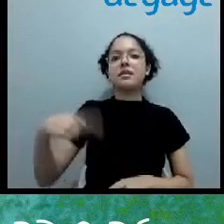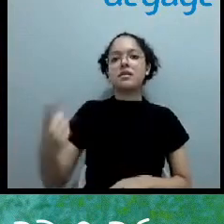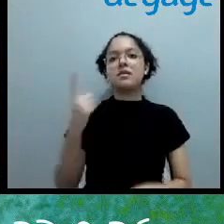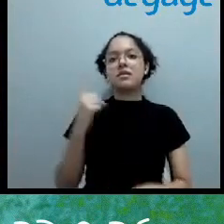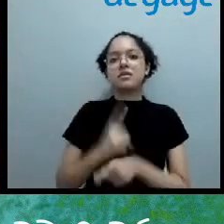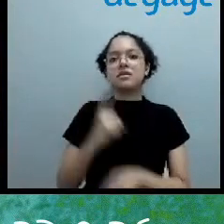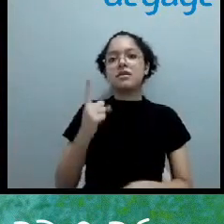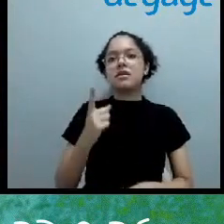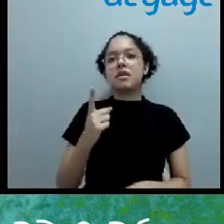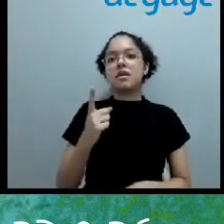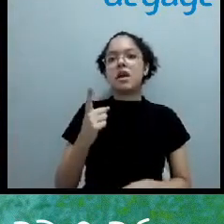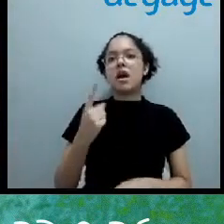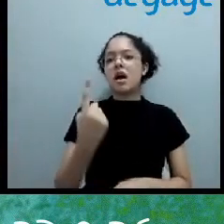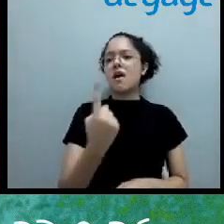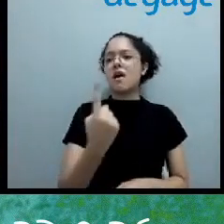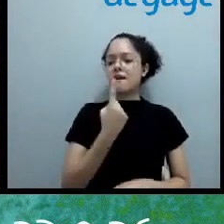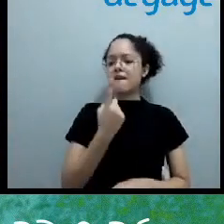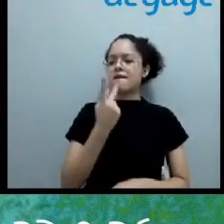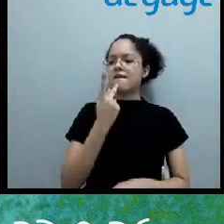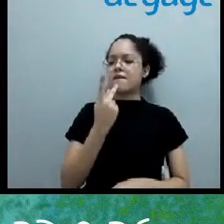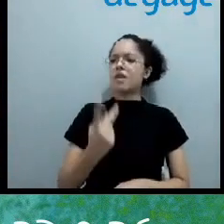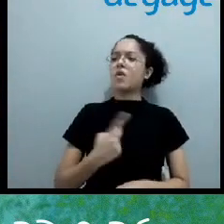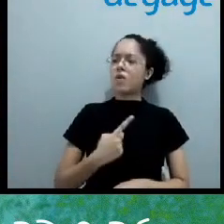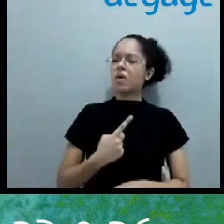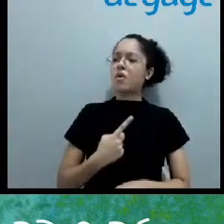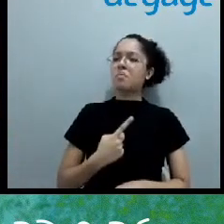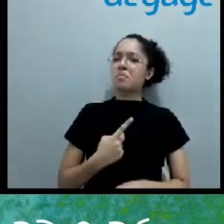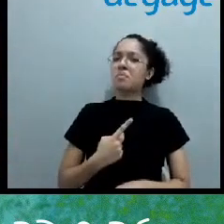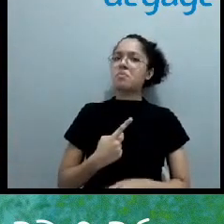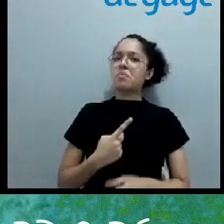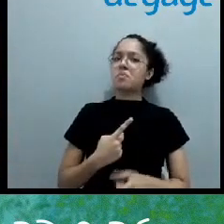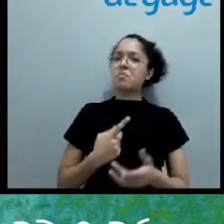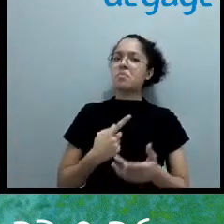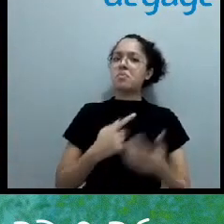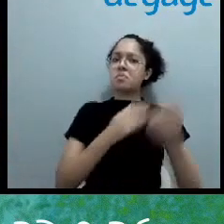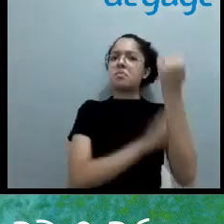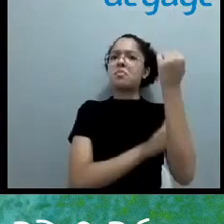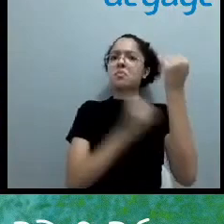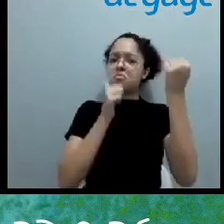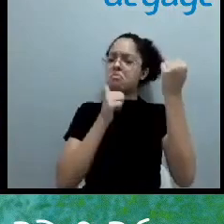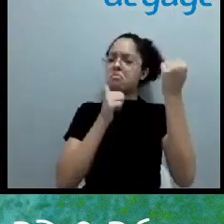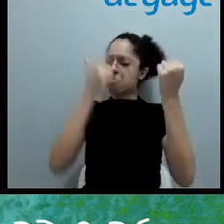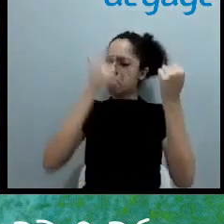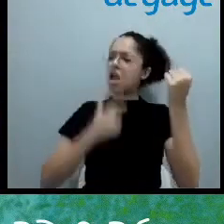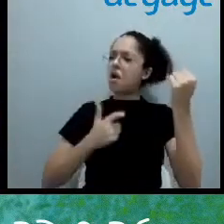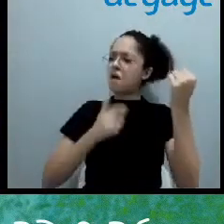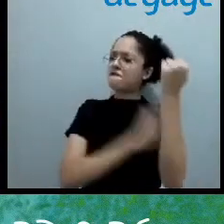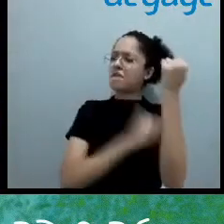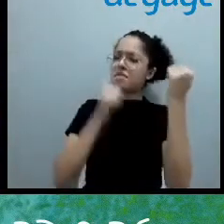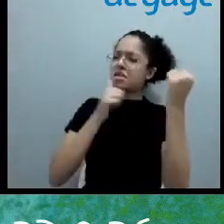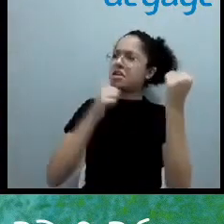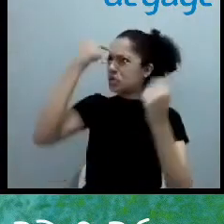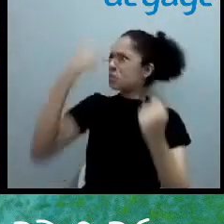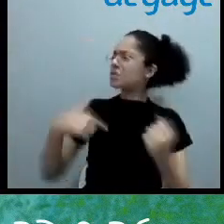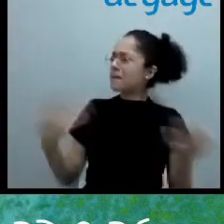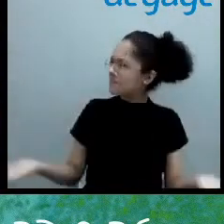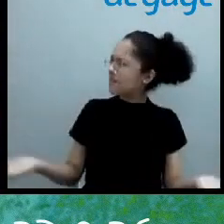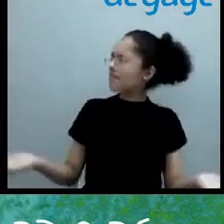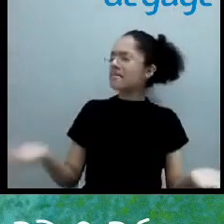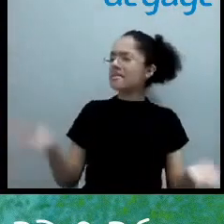mim: "Não é que você falou esse negócio aqui, não é que eu sou feminista e nem sabia?" Muito legal, foi muito